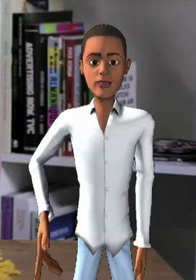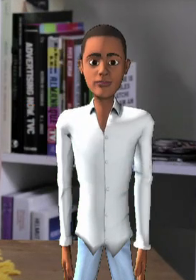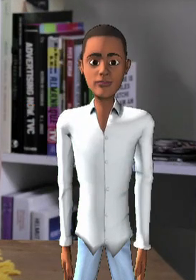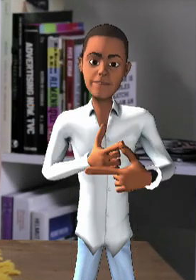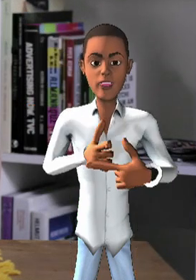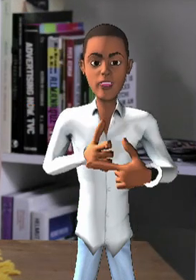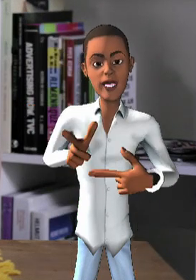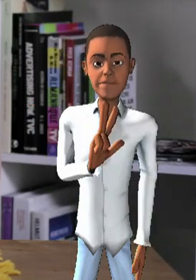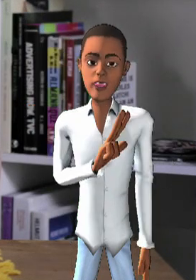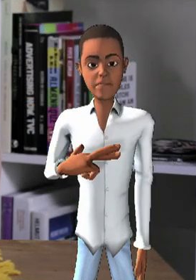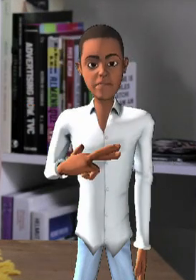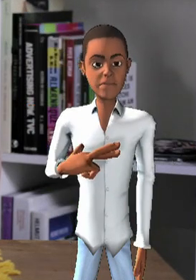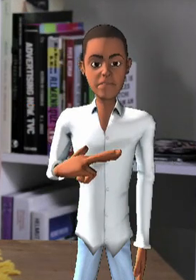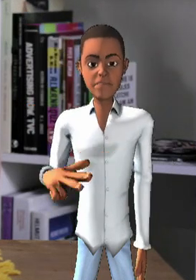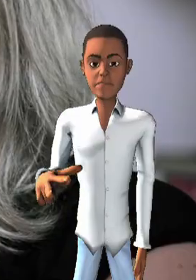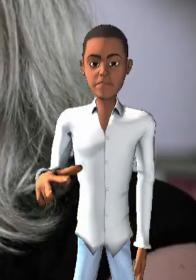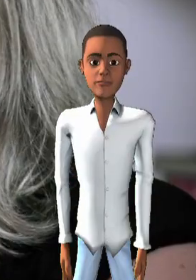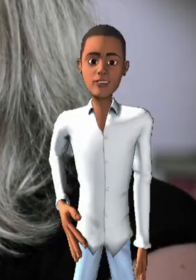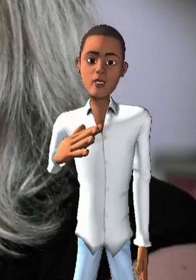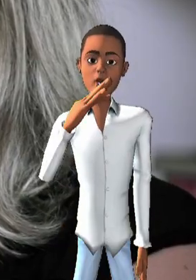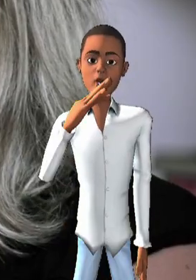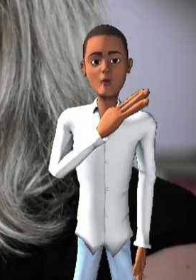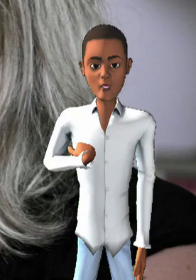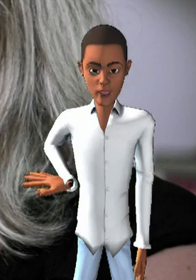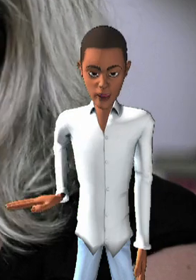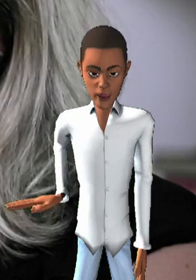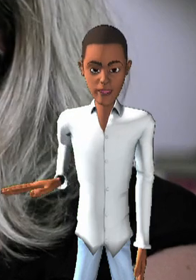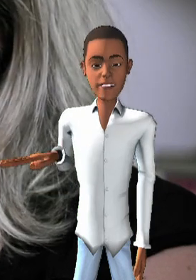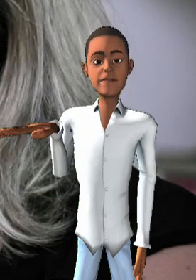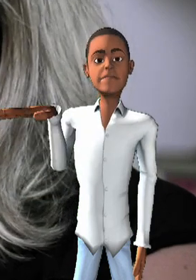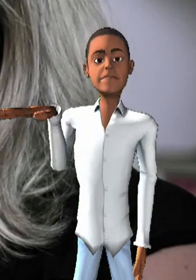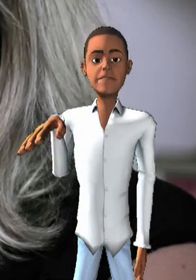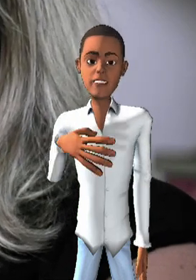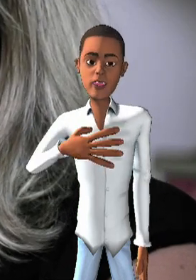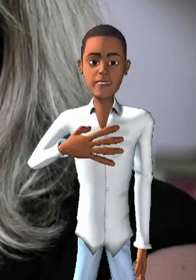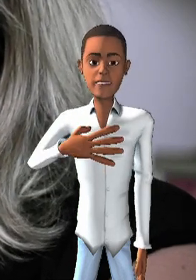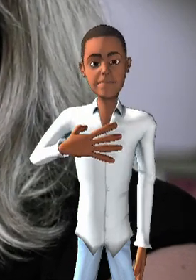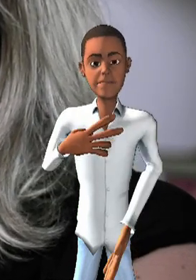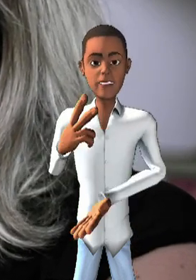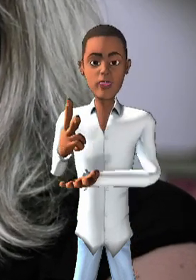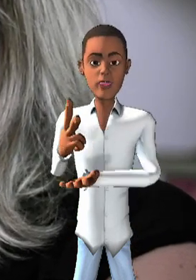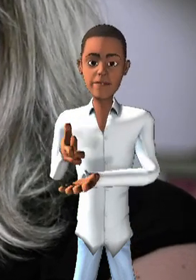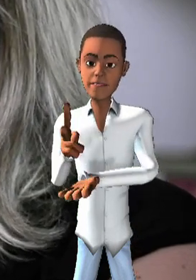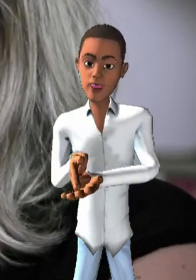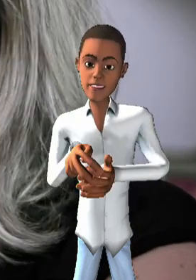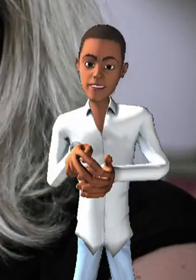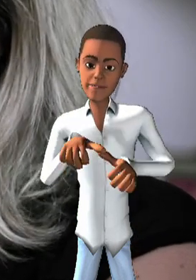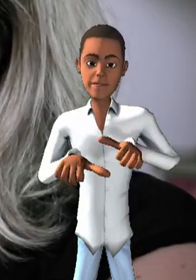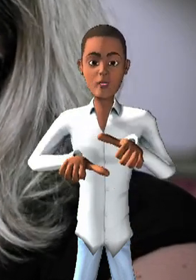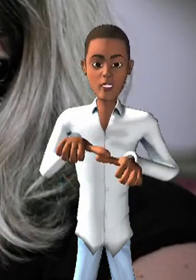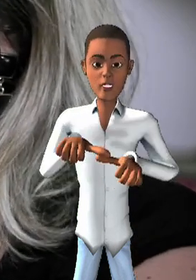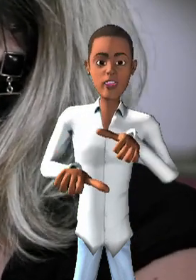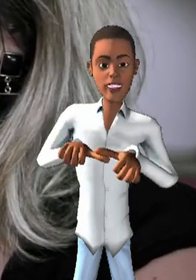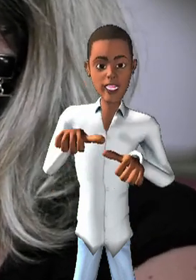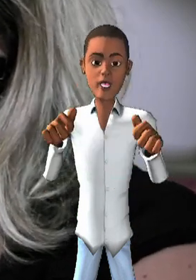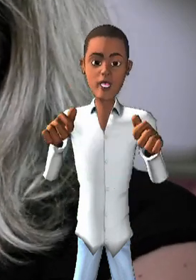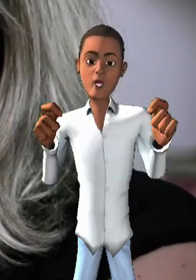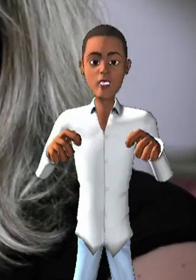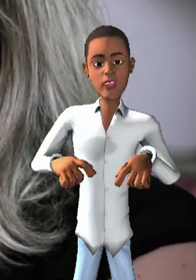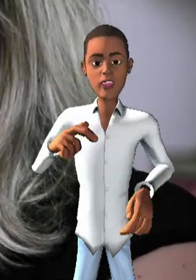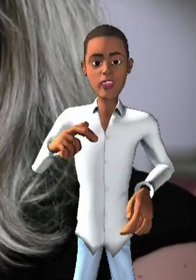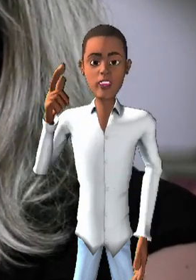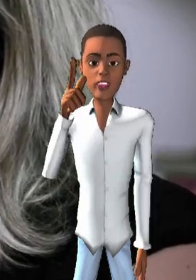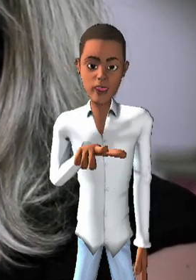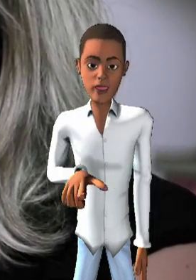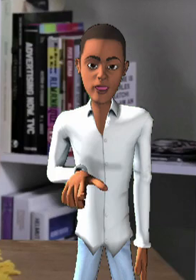construção, não é inerentemente mal. Óbvio que a gente não é bicho e que você pode ir contra aquilo que você